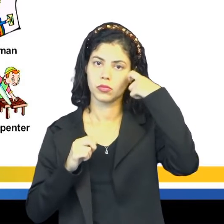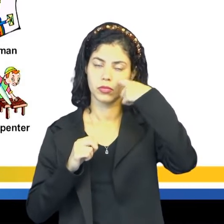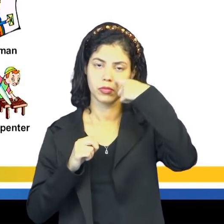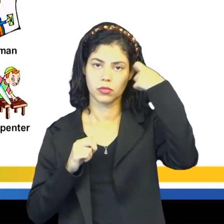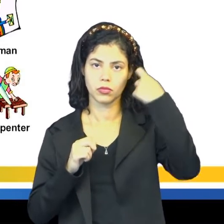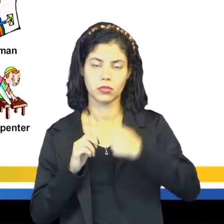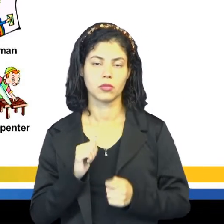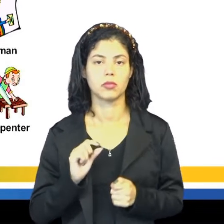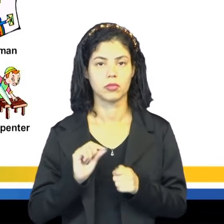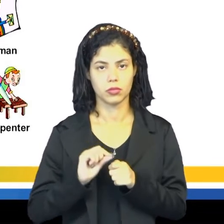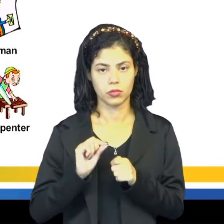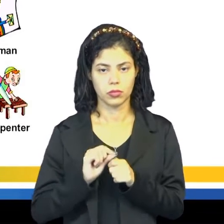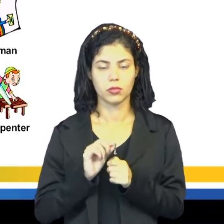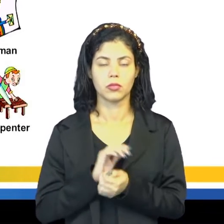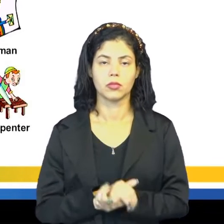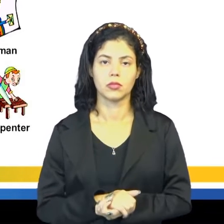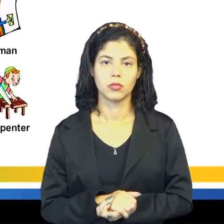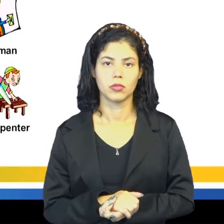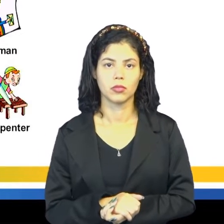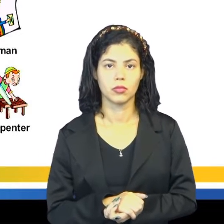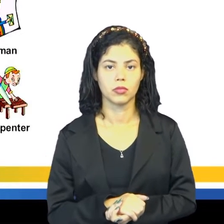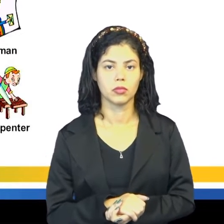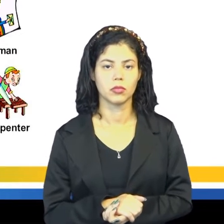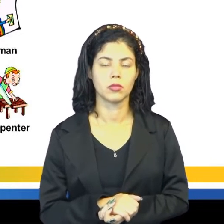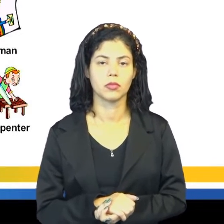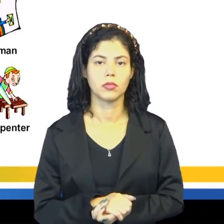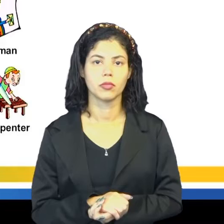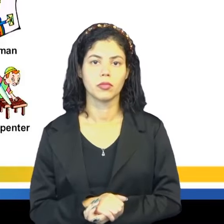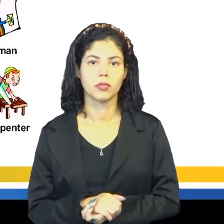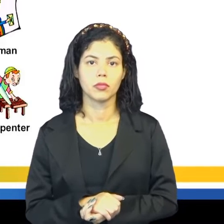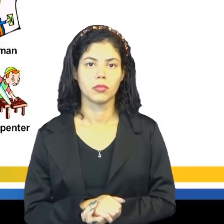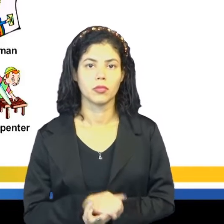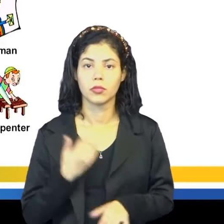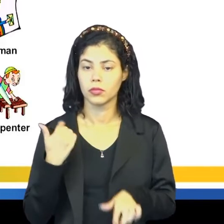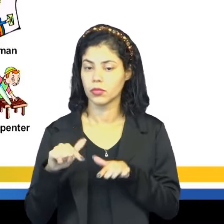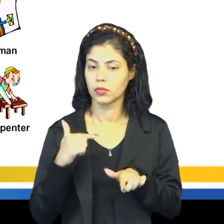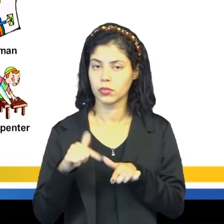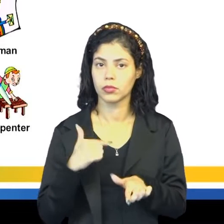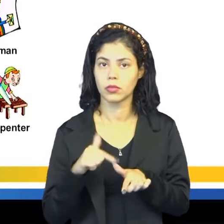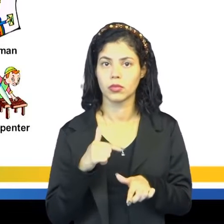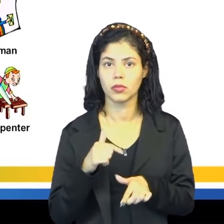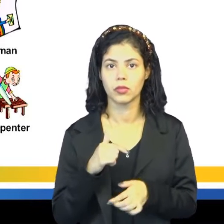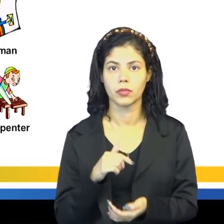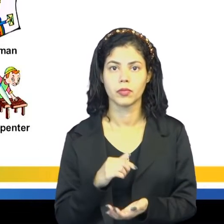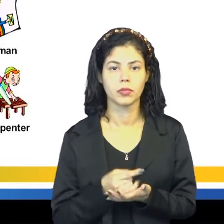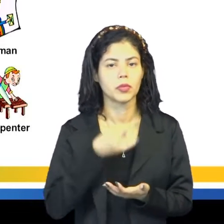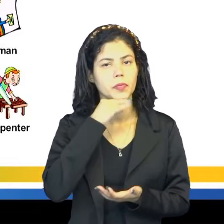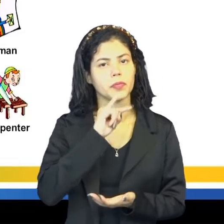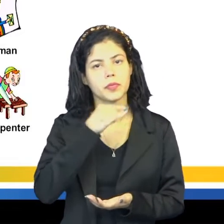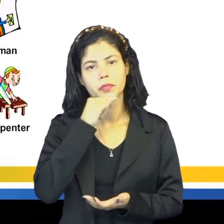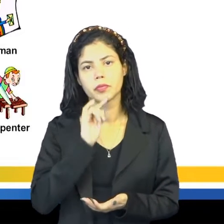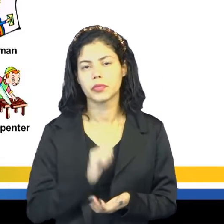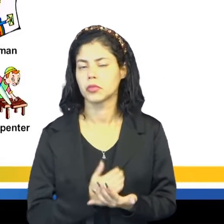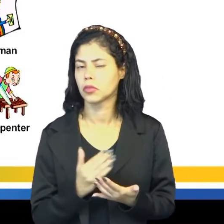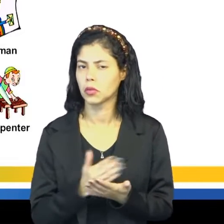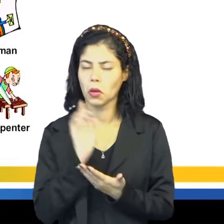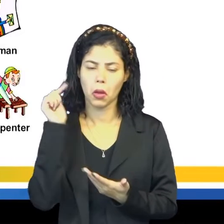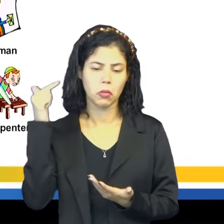que faz a barba, enfim. O barman, né? Que ele trabalha com bebidas,